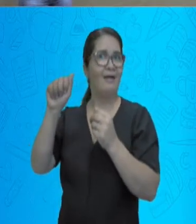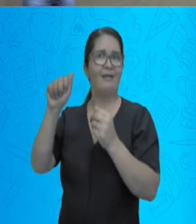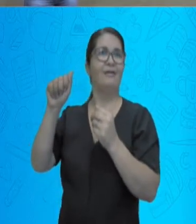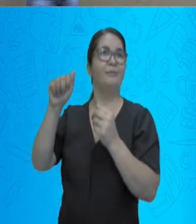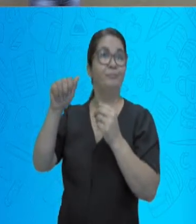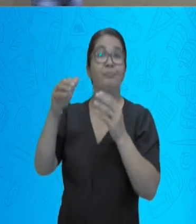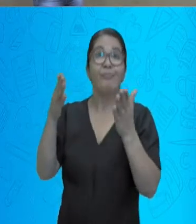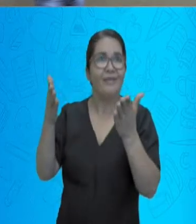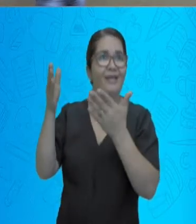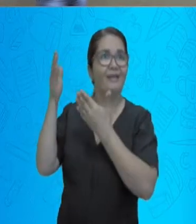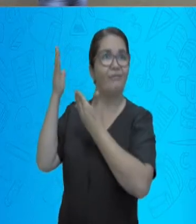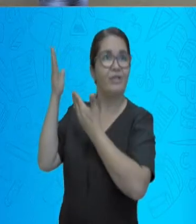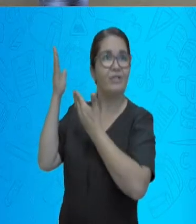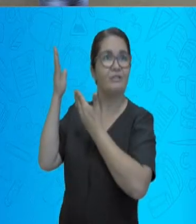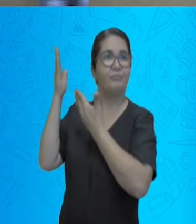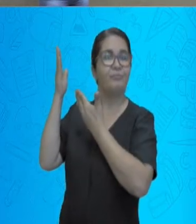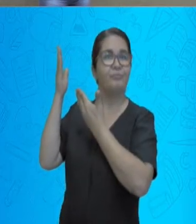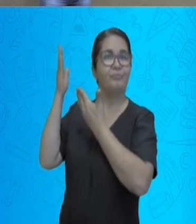Barril.